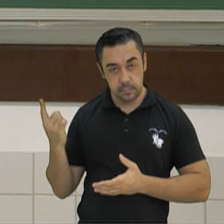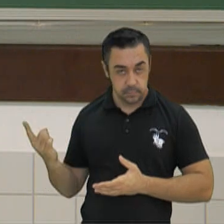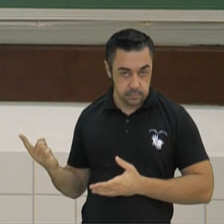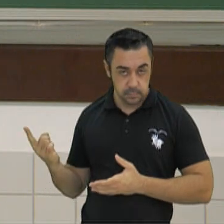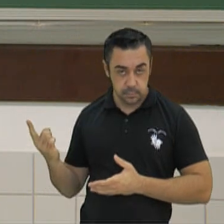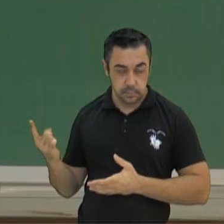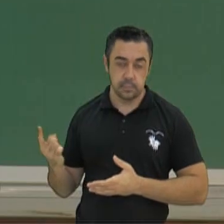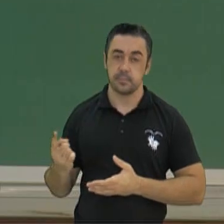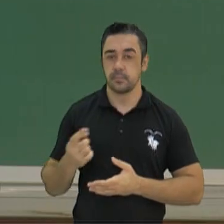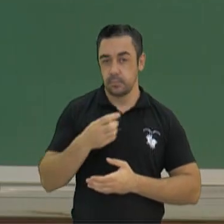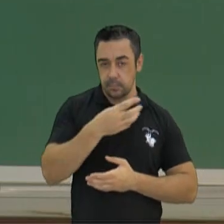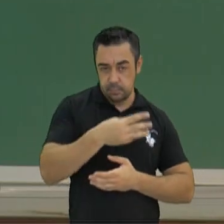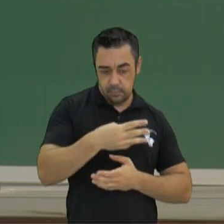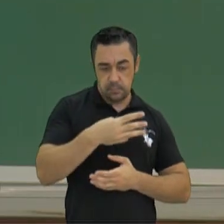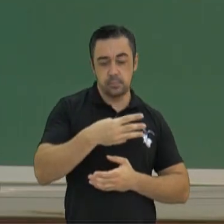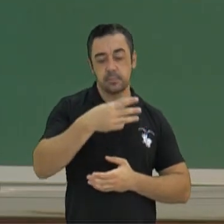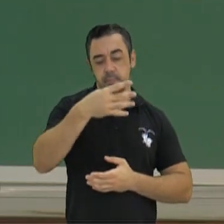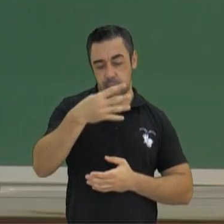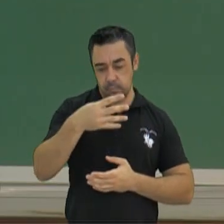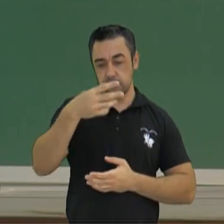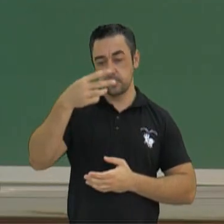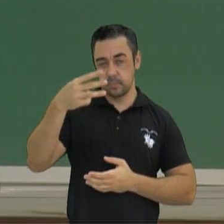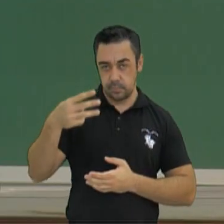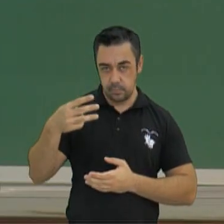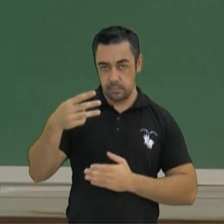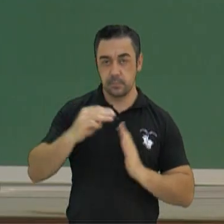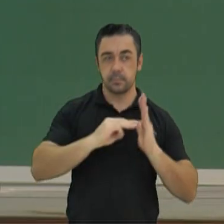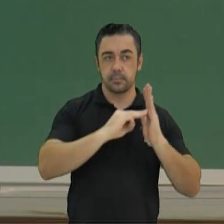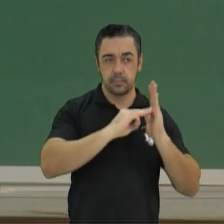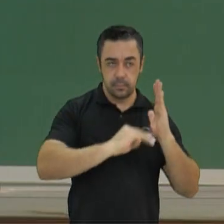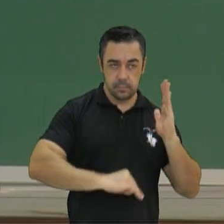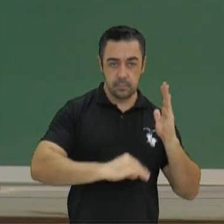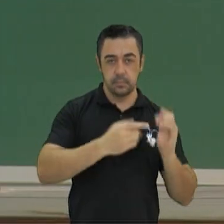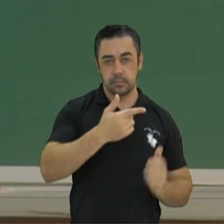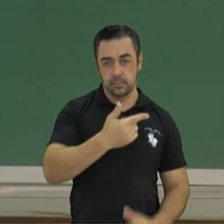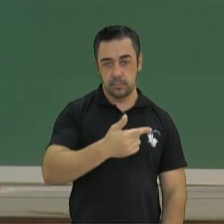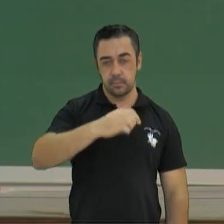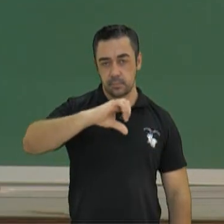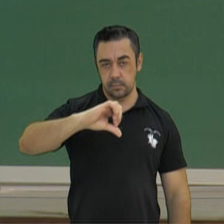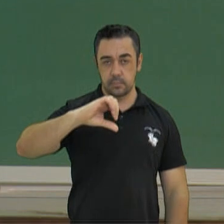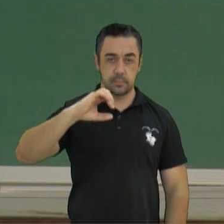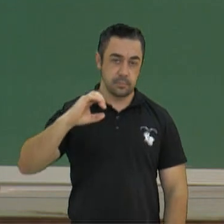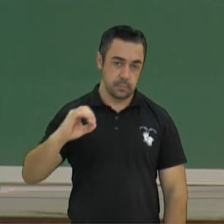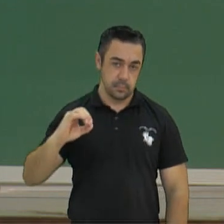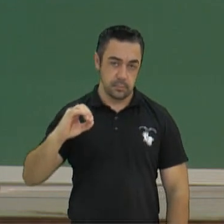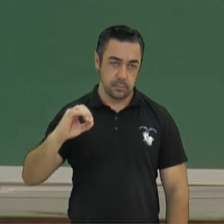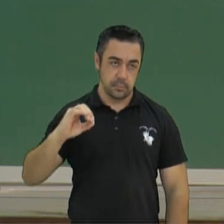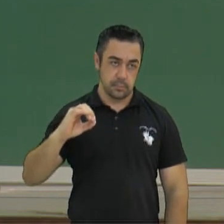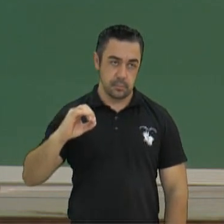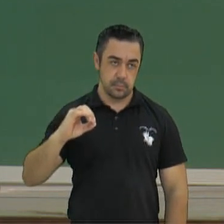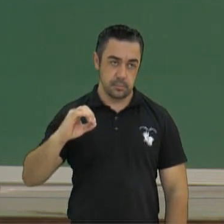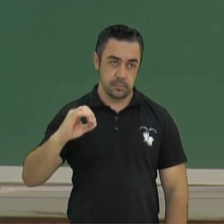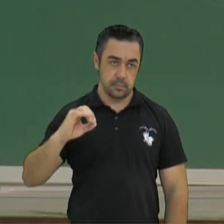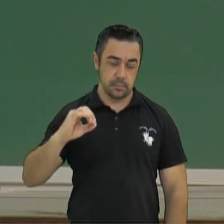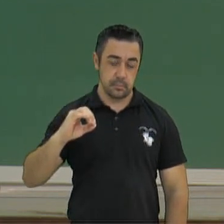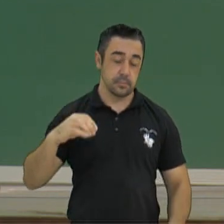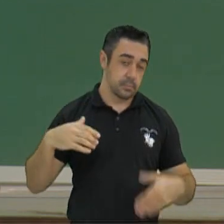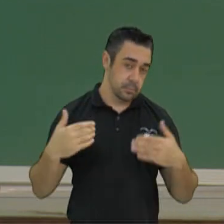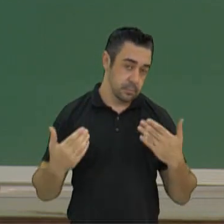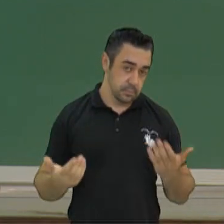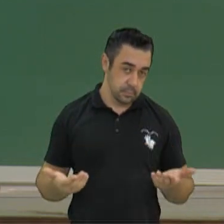gente pega a quantidade, né, 343, e faz uma subtração, tira, né, a quantidade que